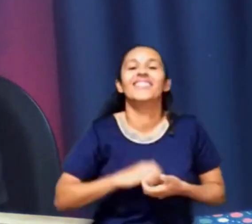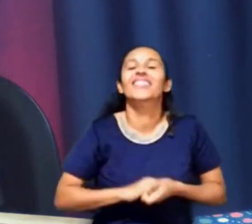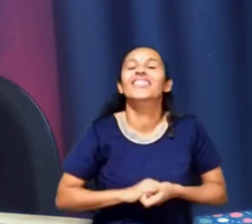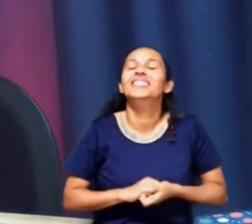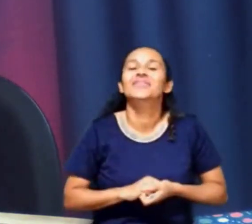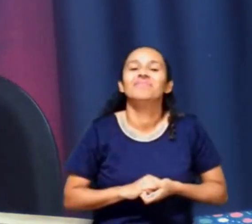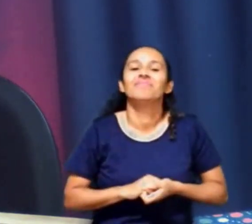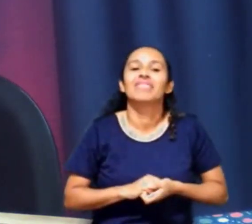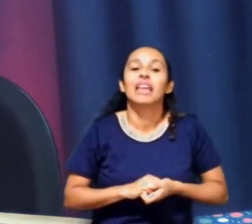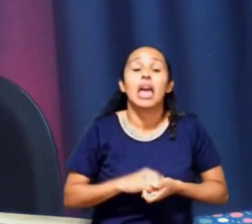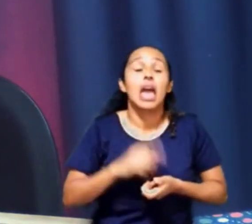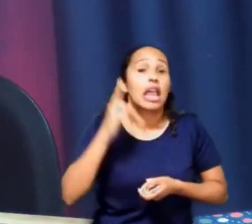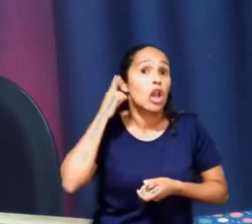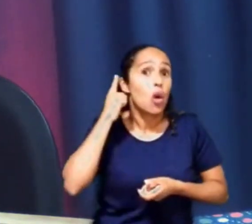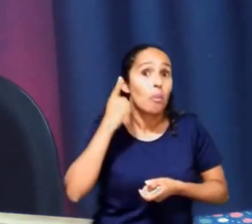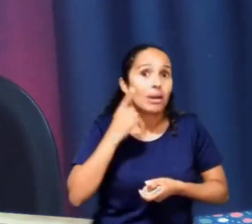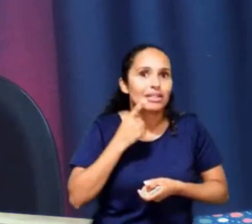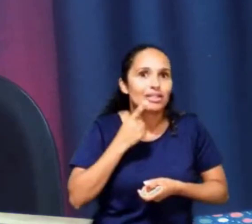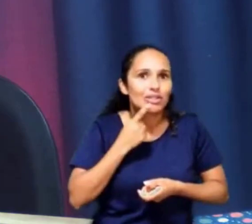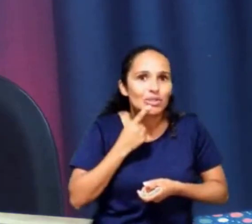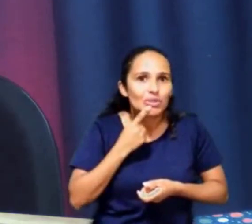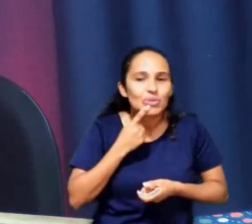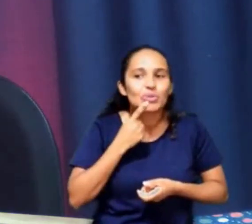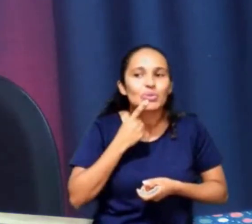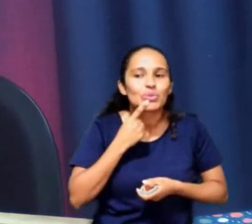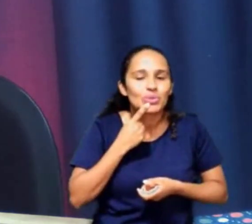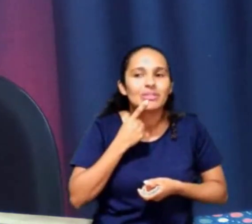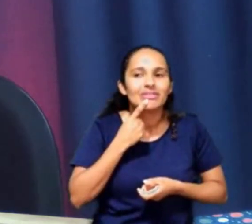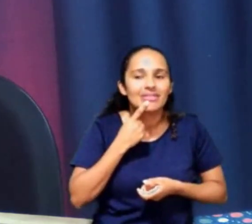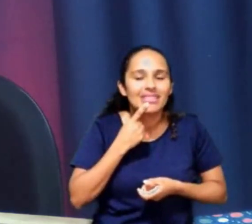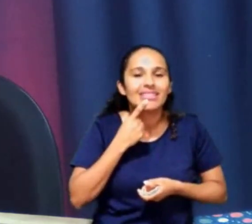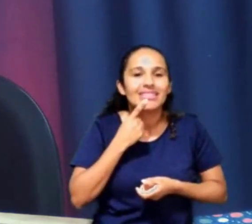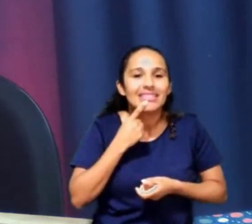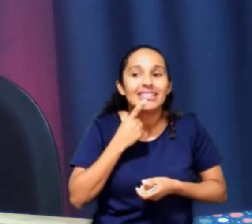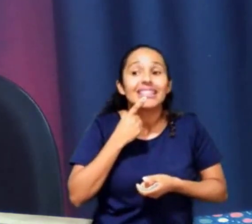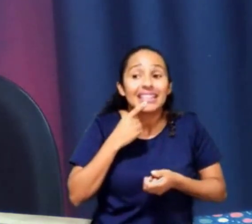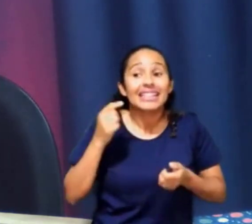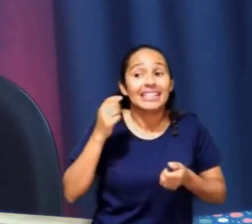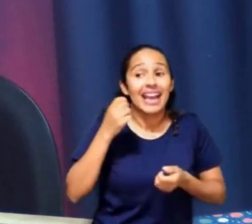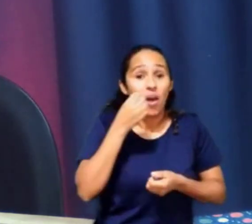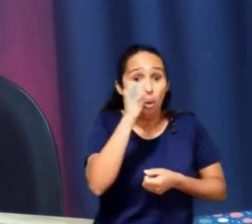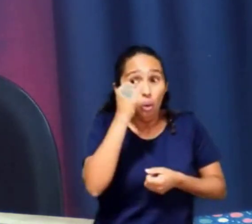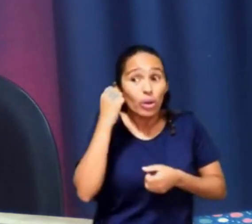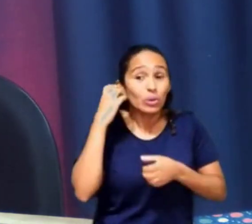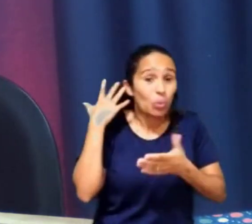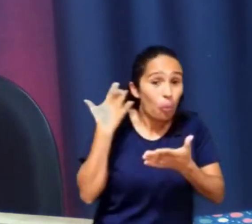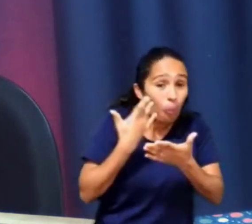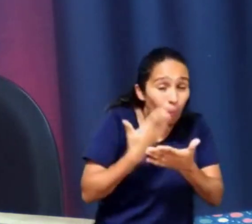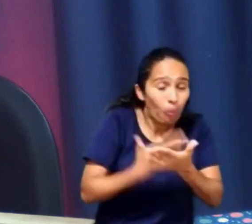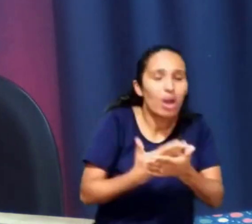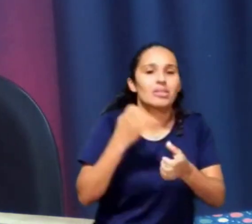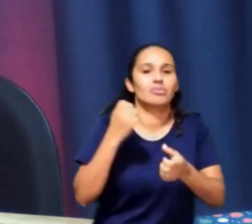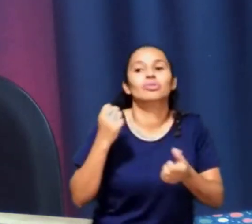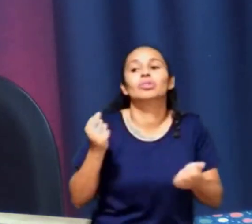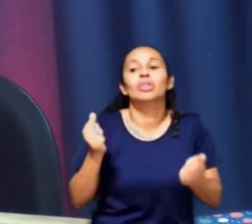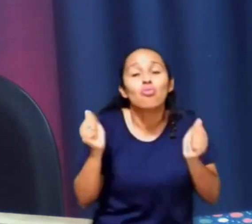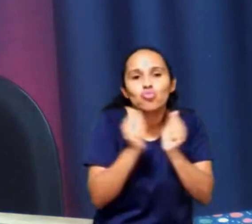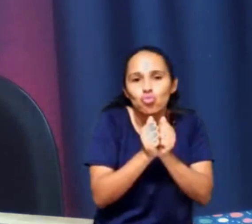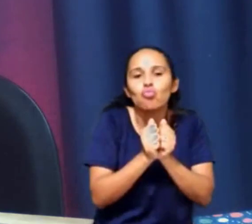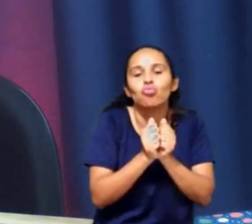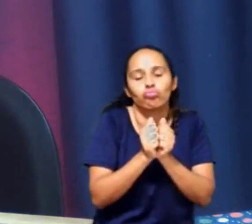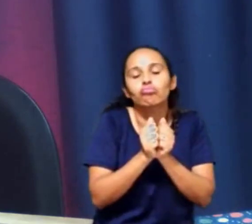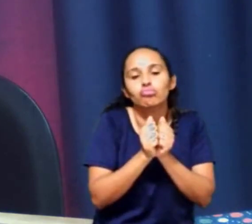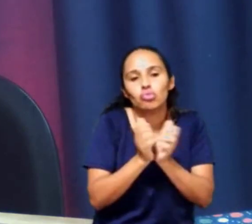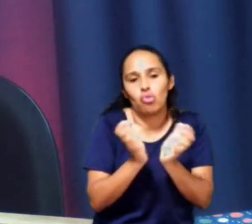que me acompanha há 8 anos, a Silvana. Aliás, 8 não, minto, 10 anos a Silvana tá comigo. E foi uma das surdas